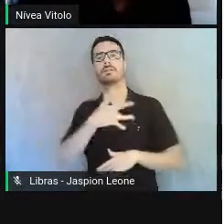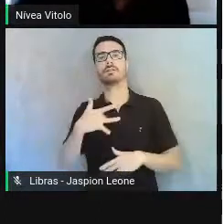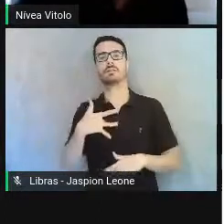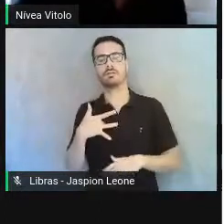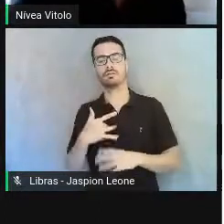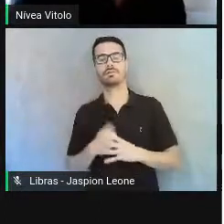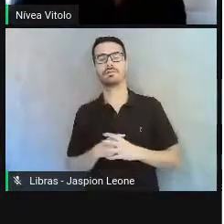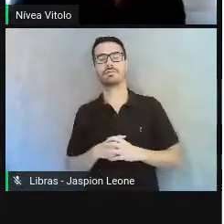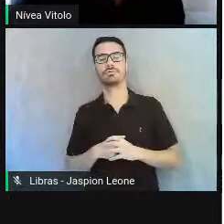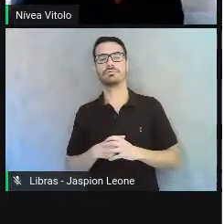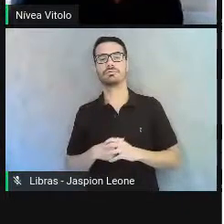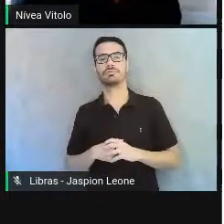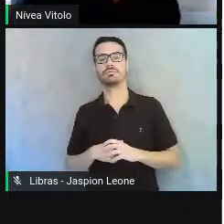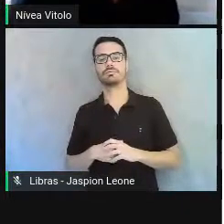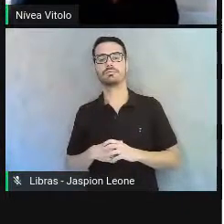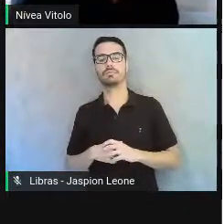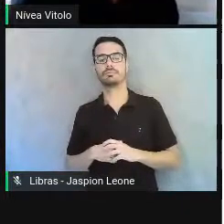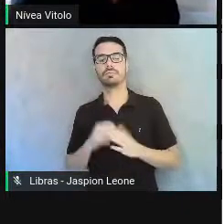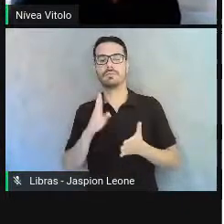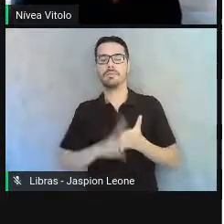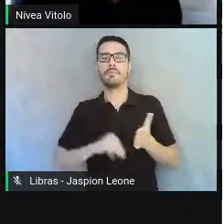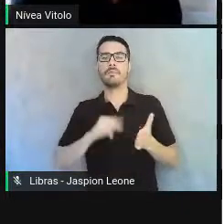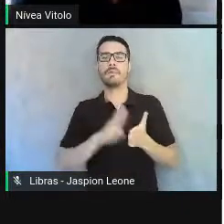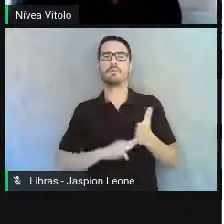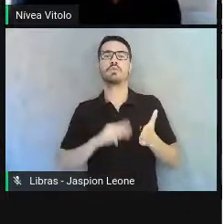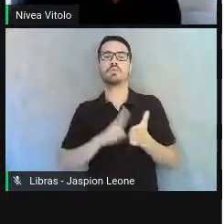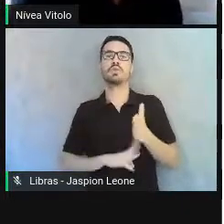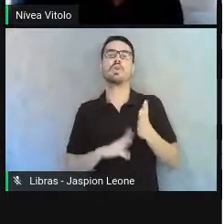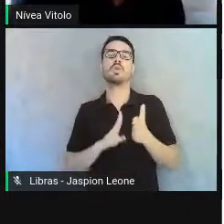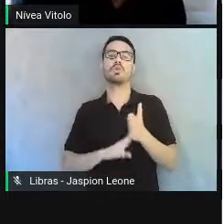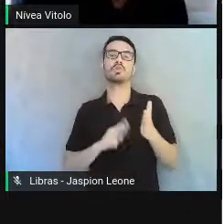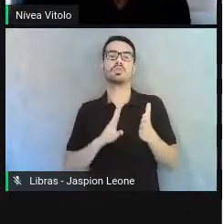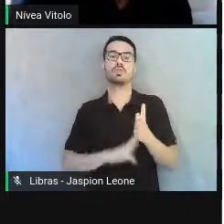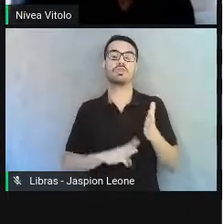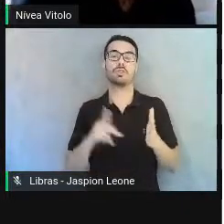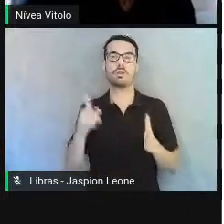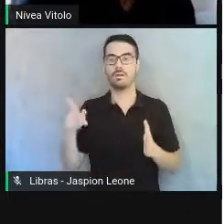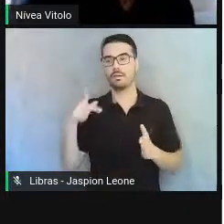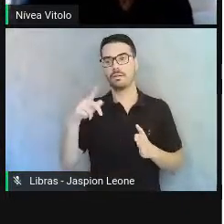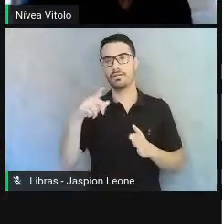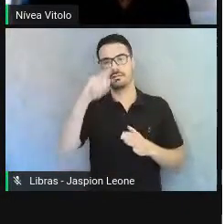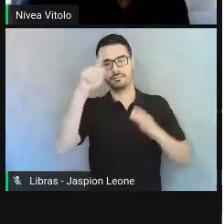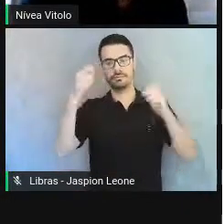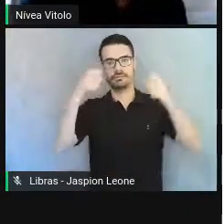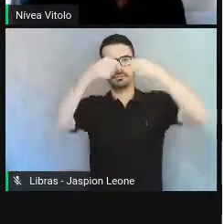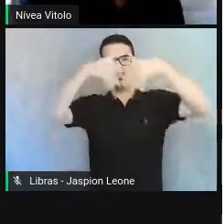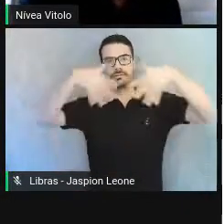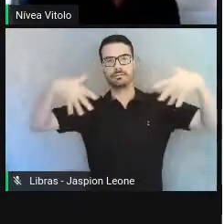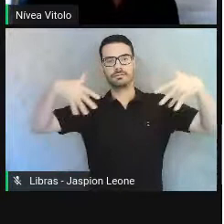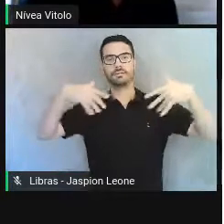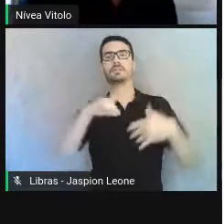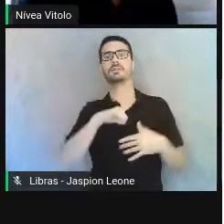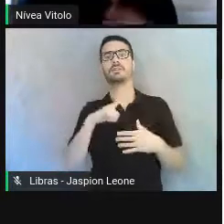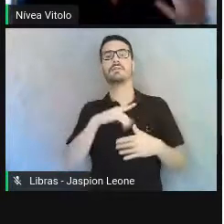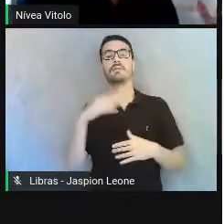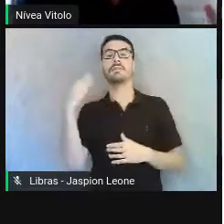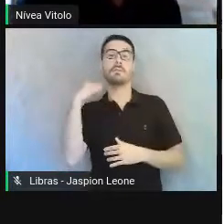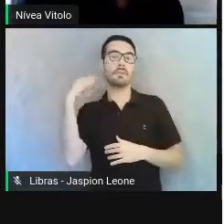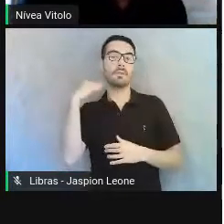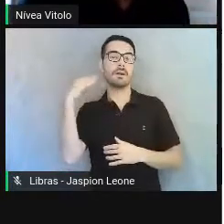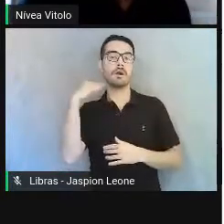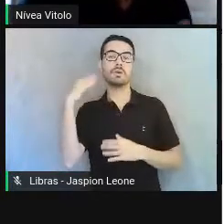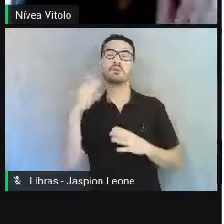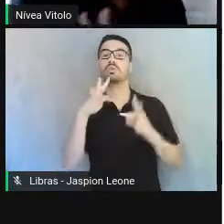atores. A metodologia da parte 1 está resumida aqui nesse fluxograma. Eu parti de um banco de dados aí de